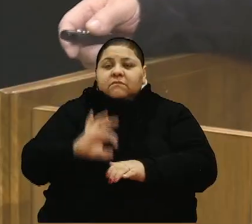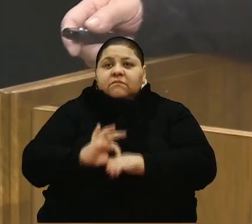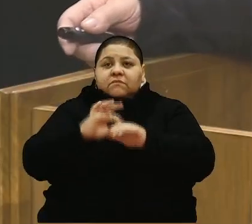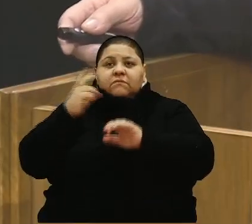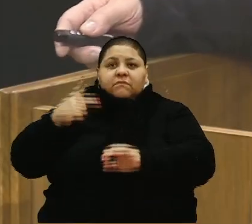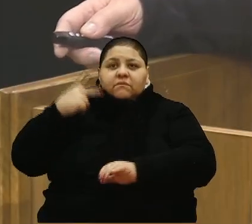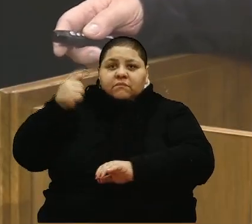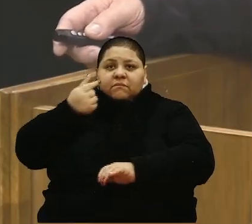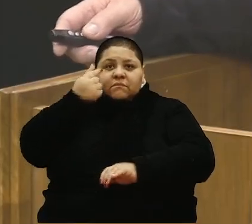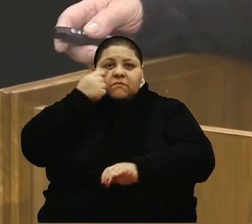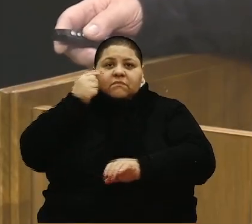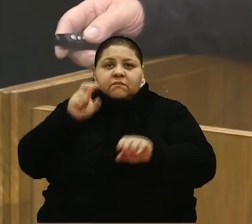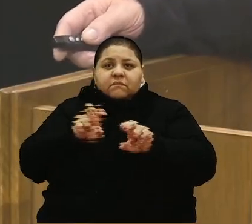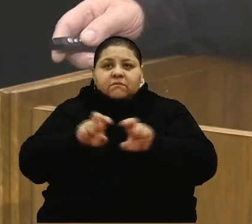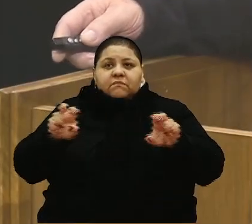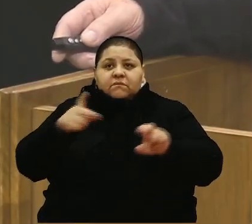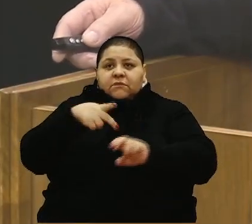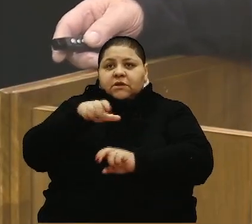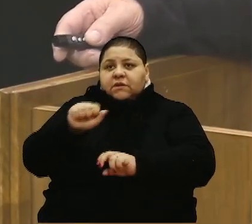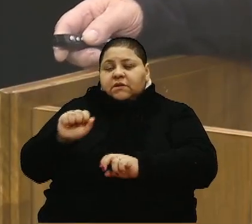vereador Eloy Frisso, da bancada do PSB.